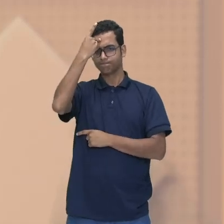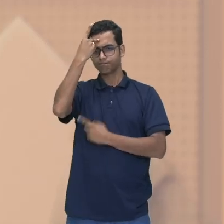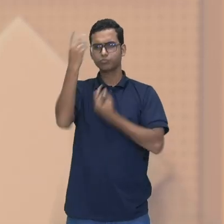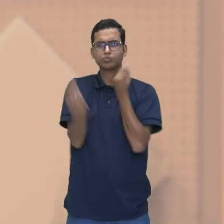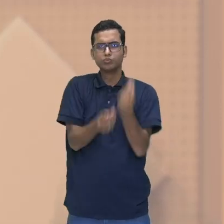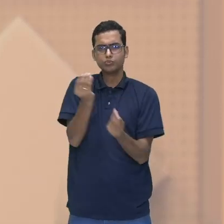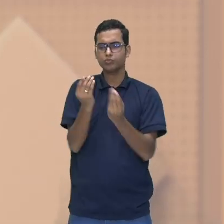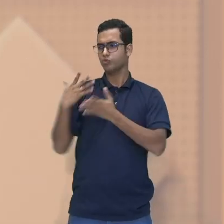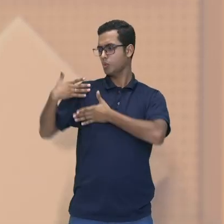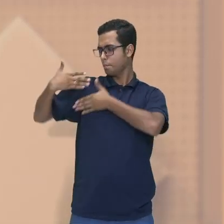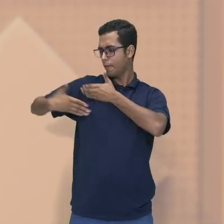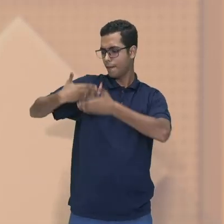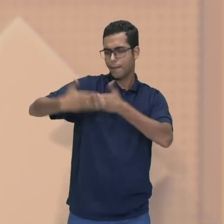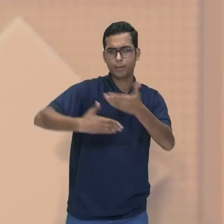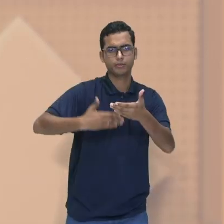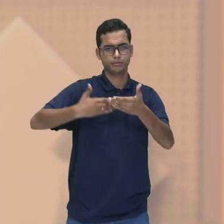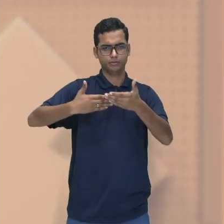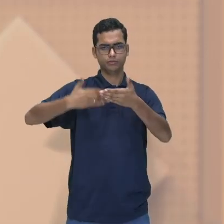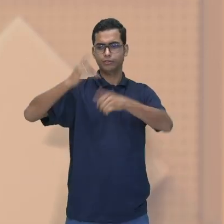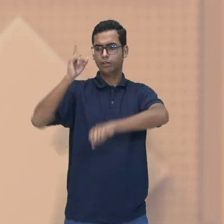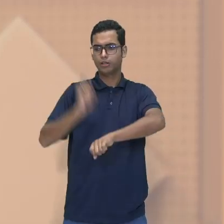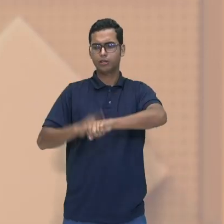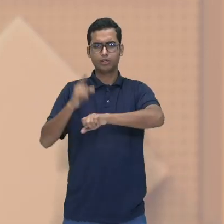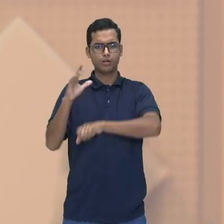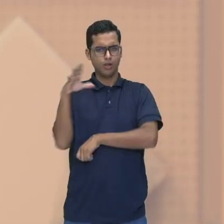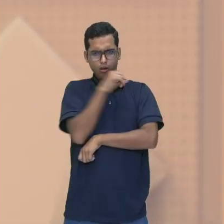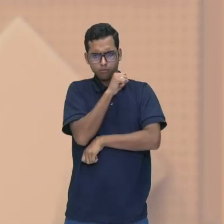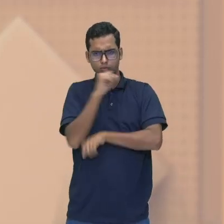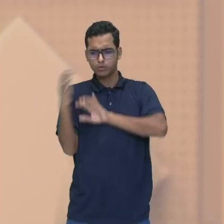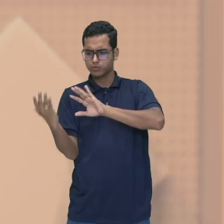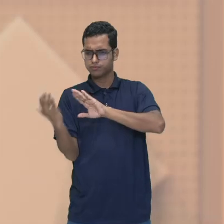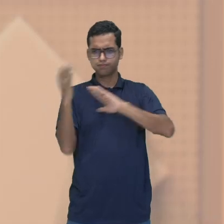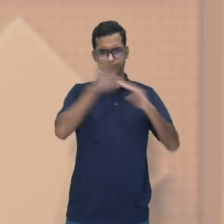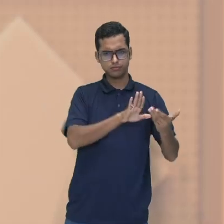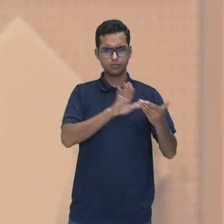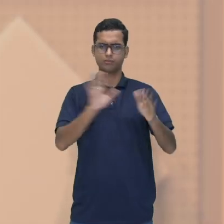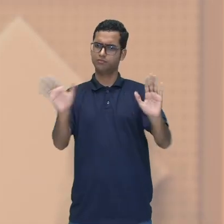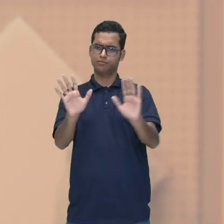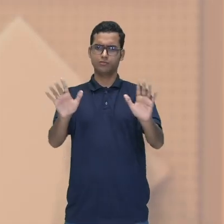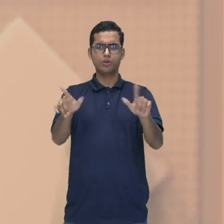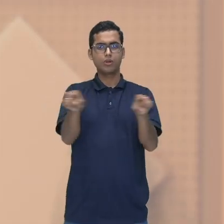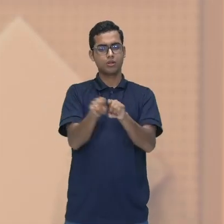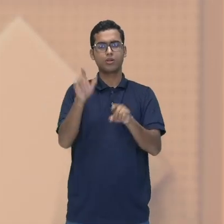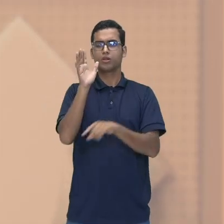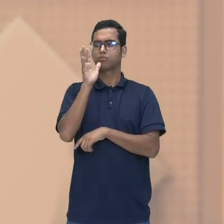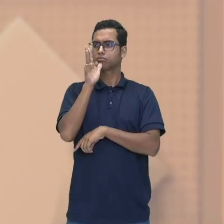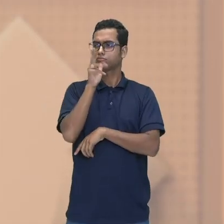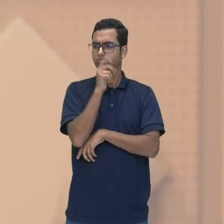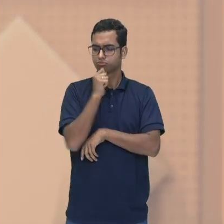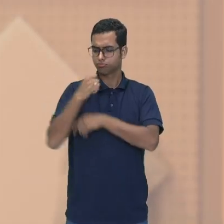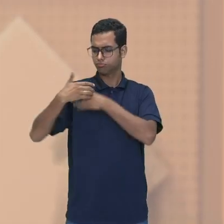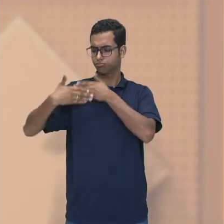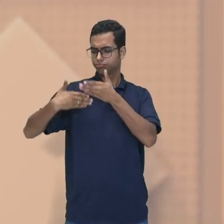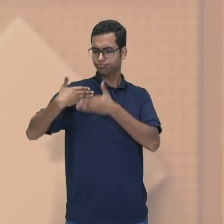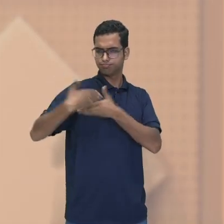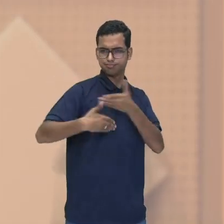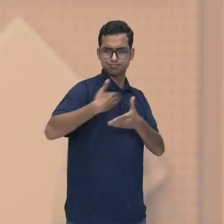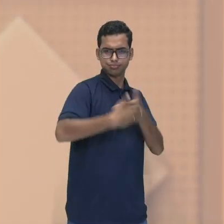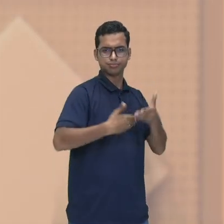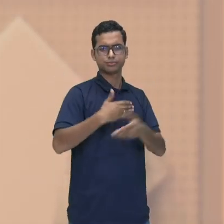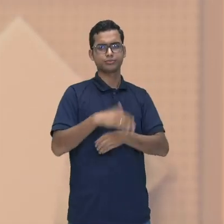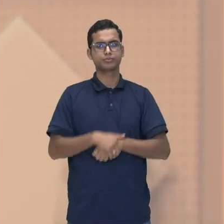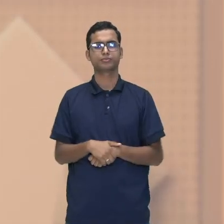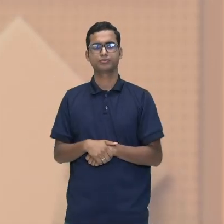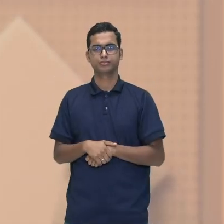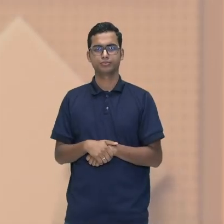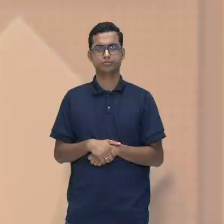forma gradual, não é de uma hora para outra, certo? Outra situação que nós vamos observar em relação à origem do Renascimento é